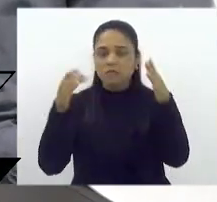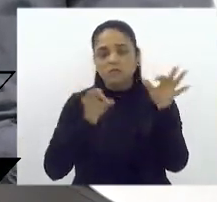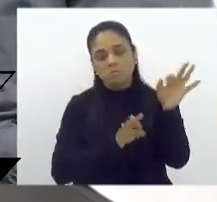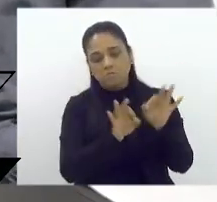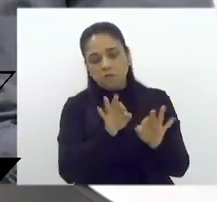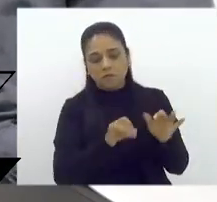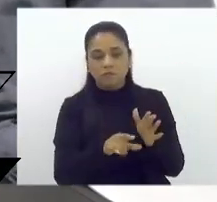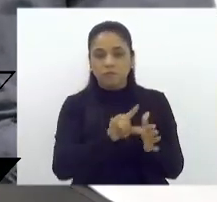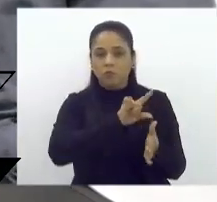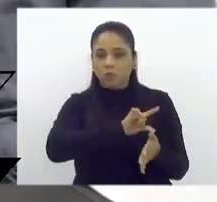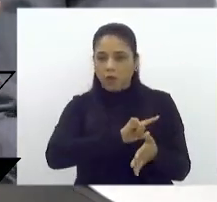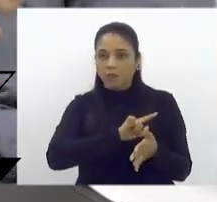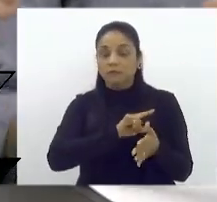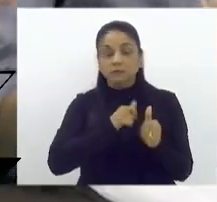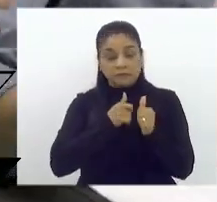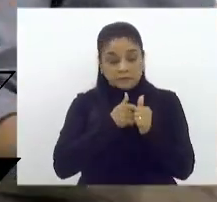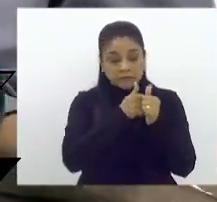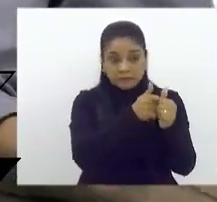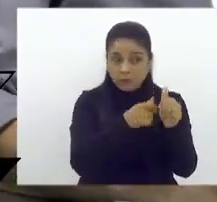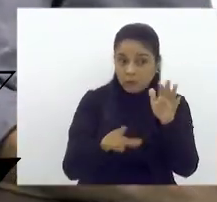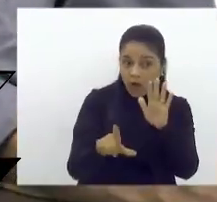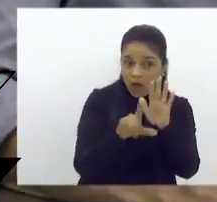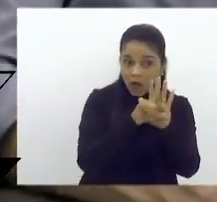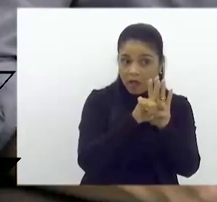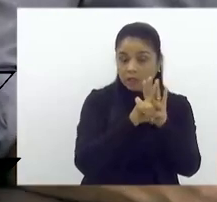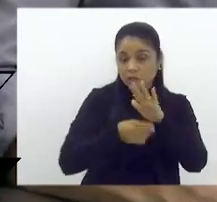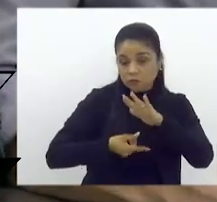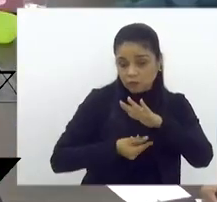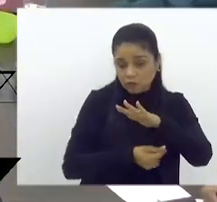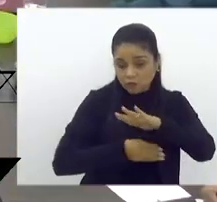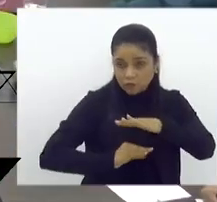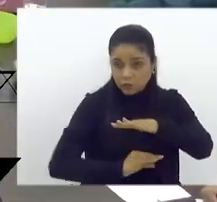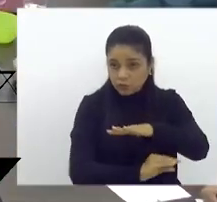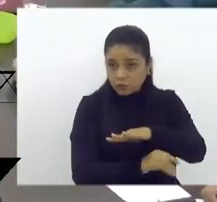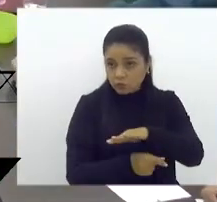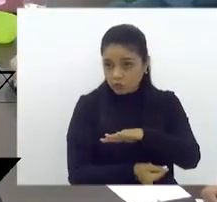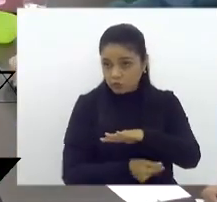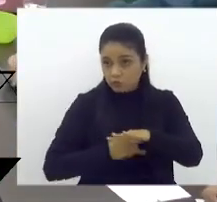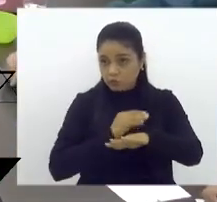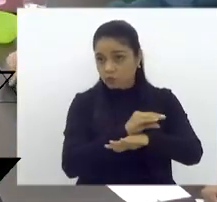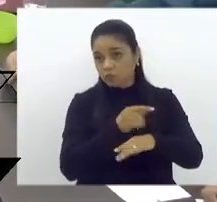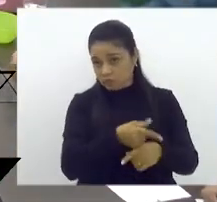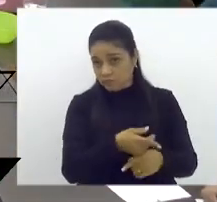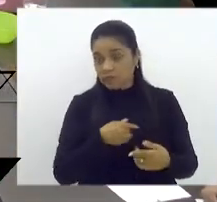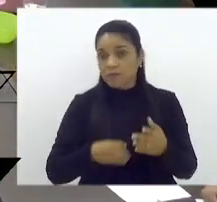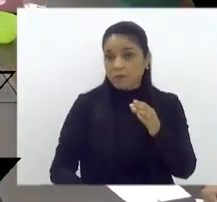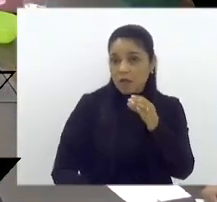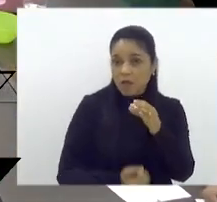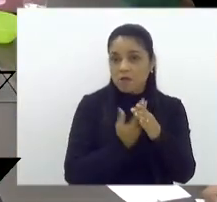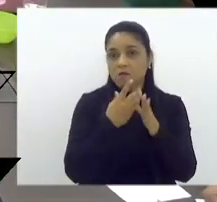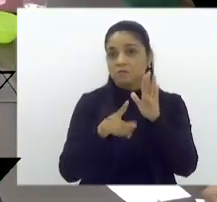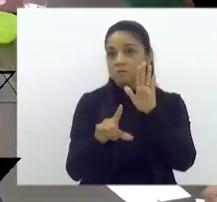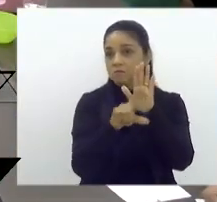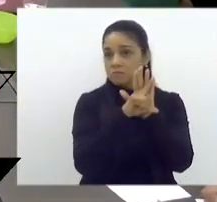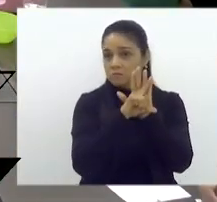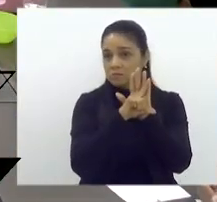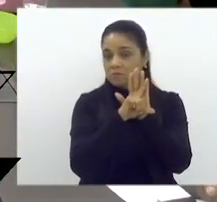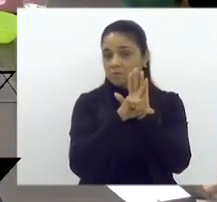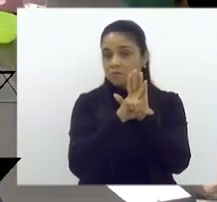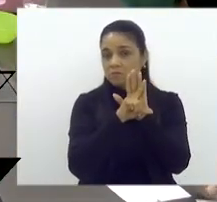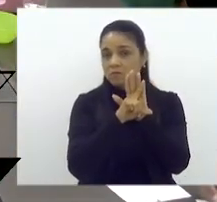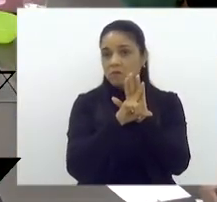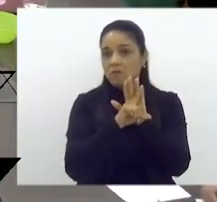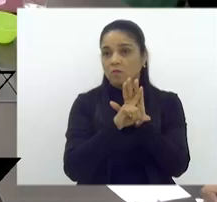E mais, mas seguindo o que a lei do fundo diz. Me permite uma parte, doutor Mink. E outra coisa, que foi uma criação da lei também, cria uma